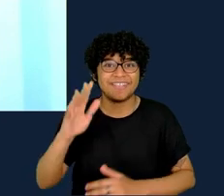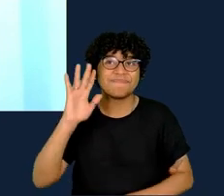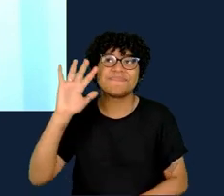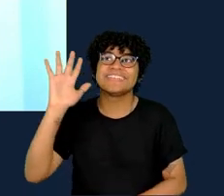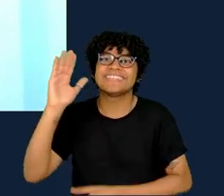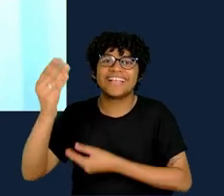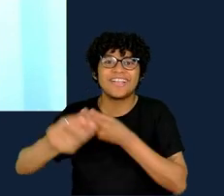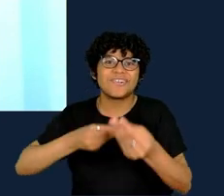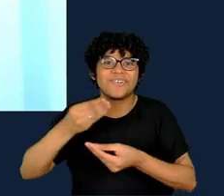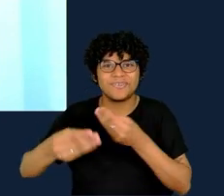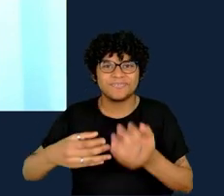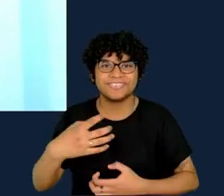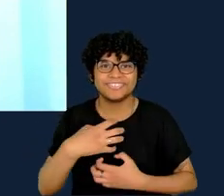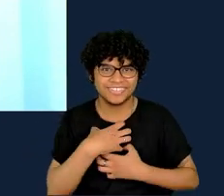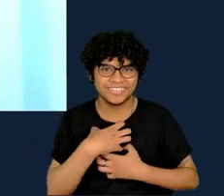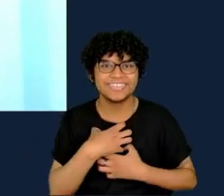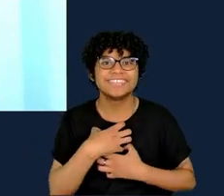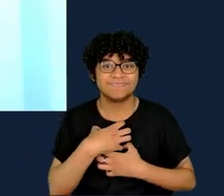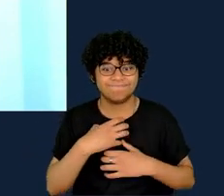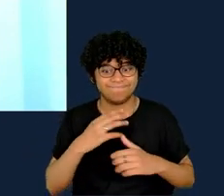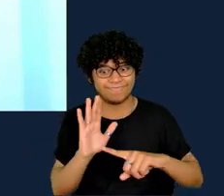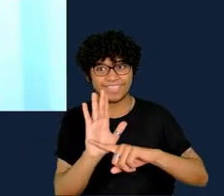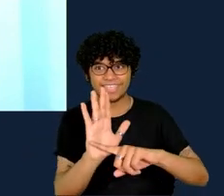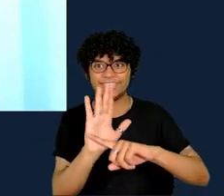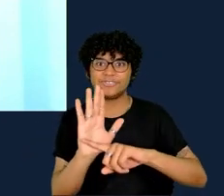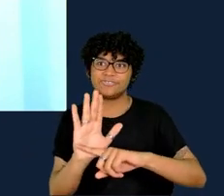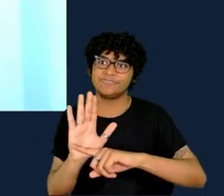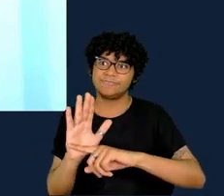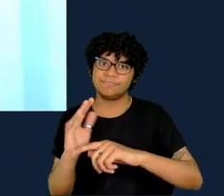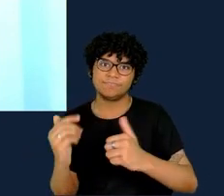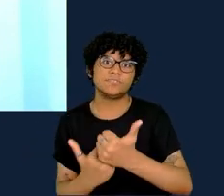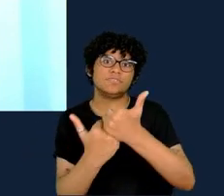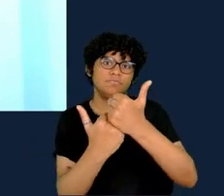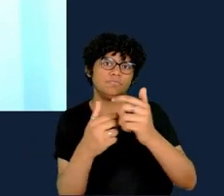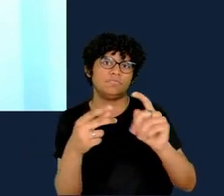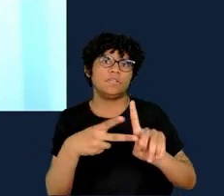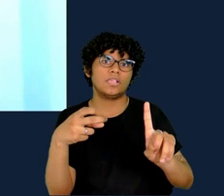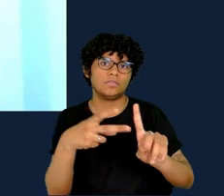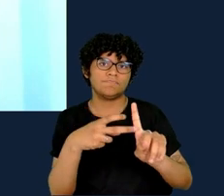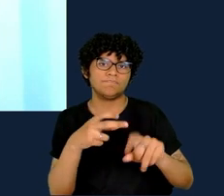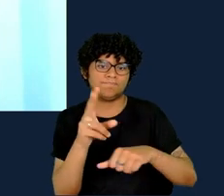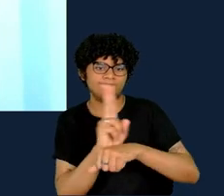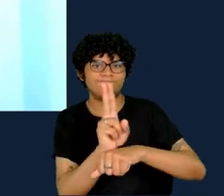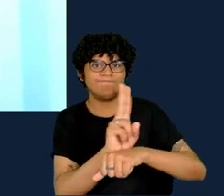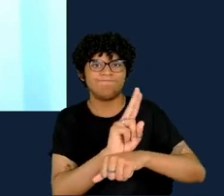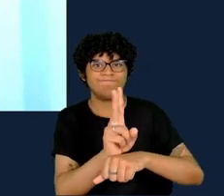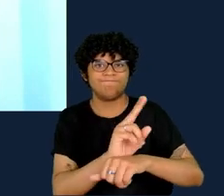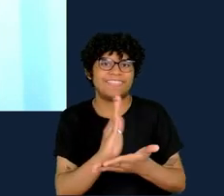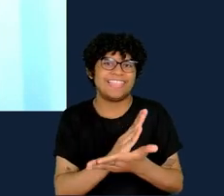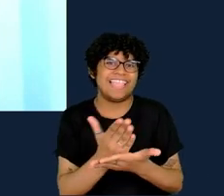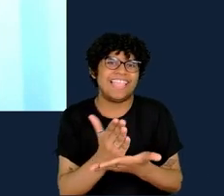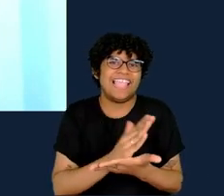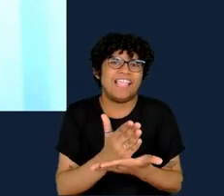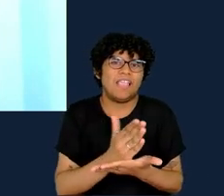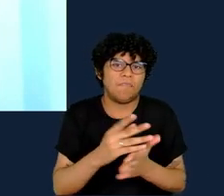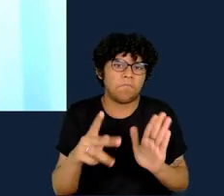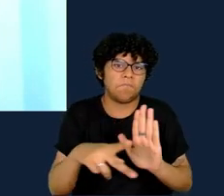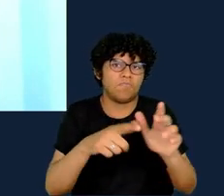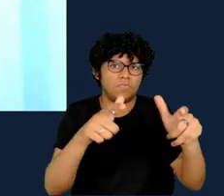né, ajudar os povos indígenas a monitorar seus territórios.